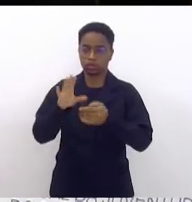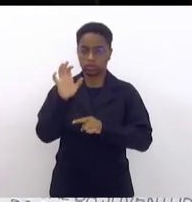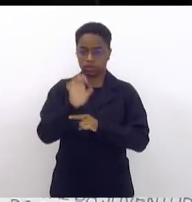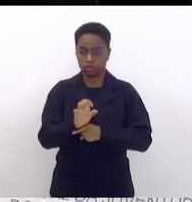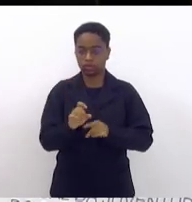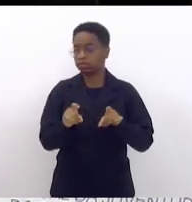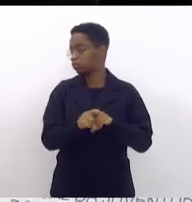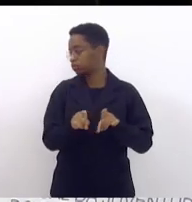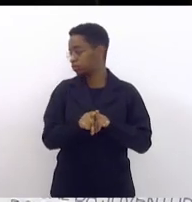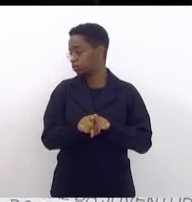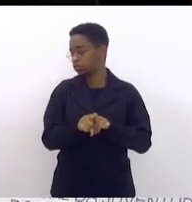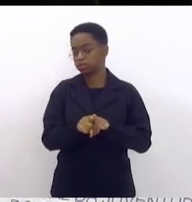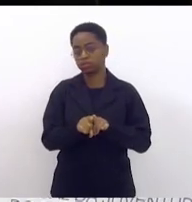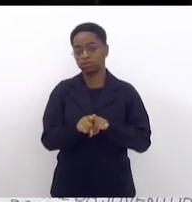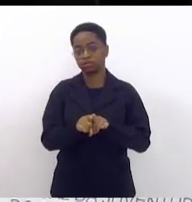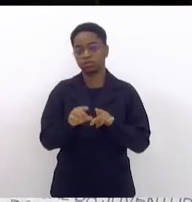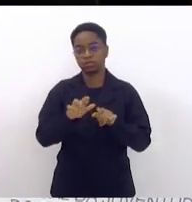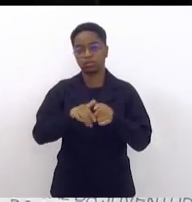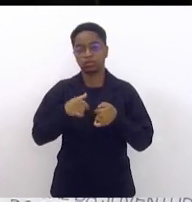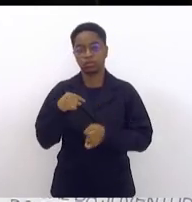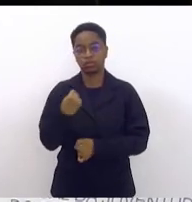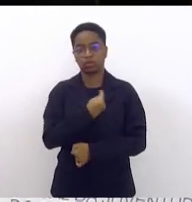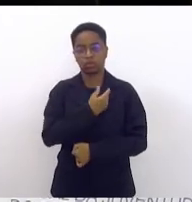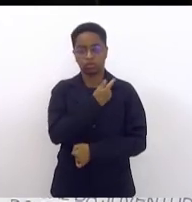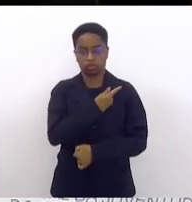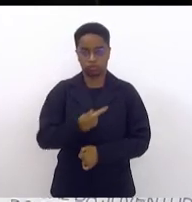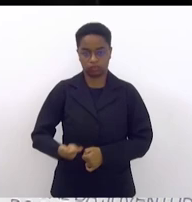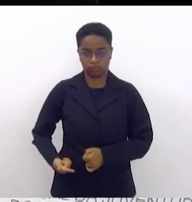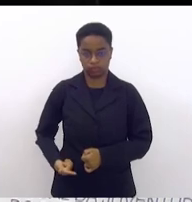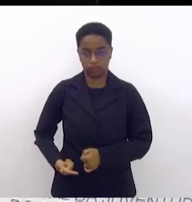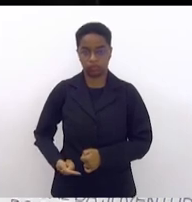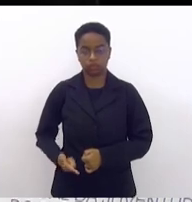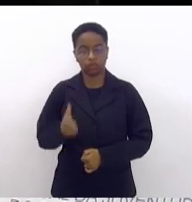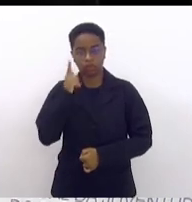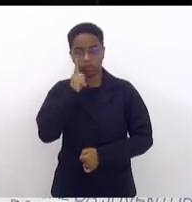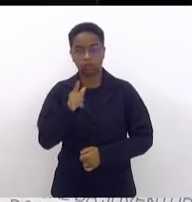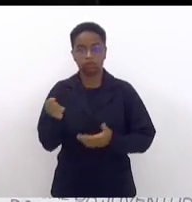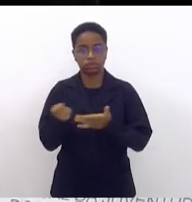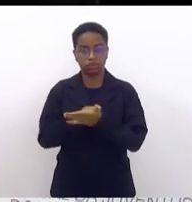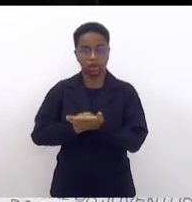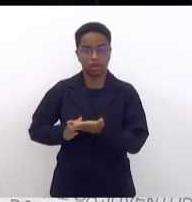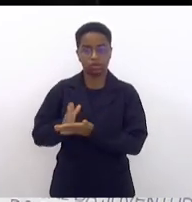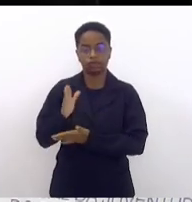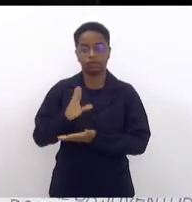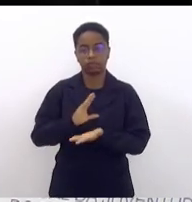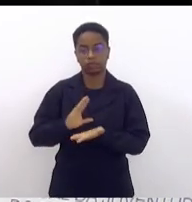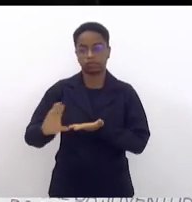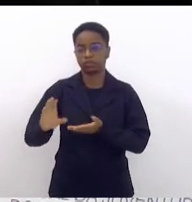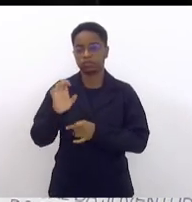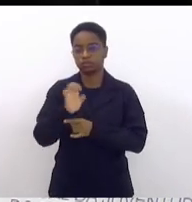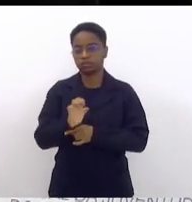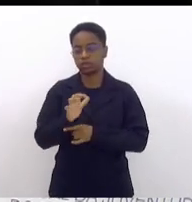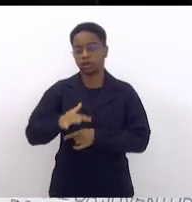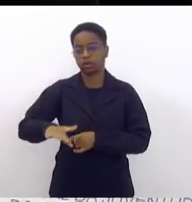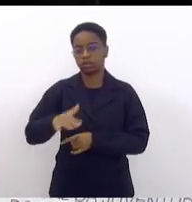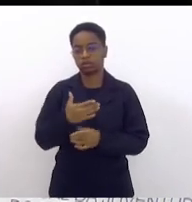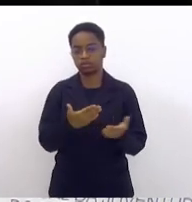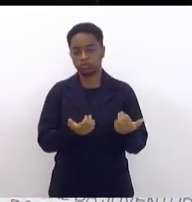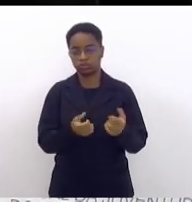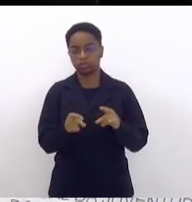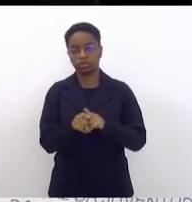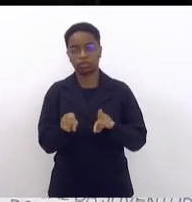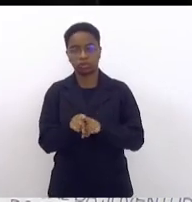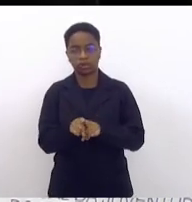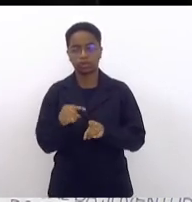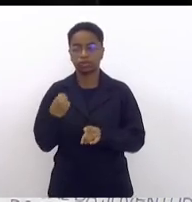como através né do nosso Governador ele teve a sanção do nosso fundo Estadual de juventude além disso a gente